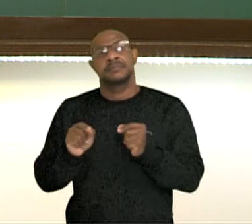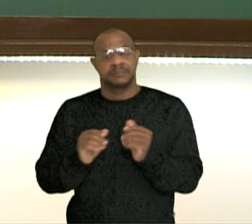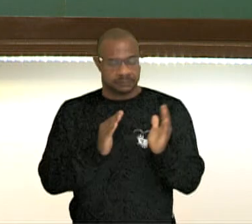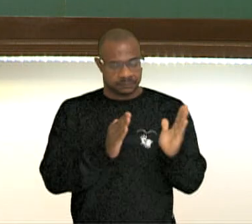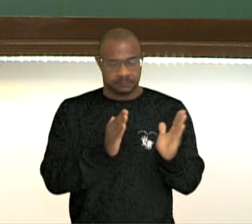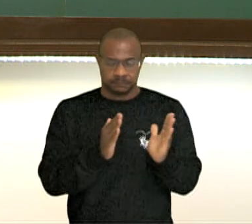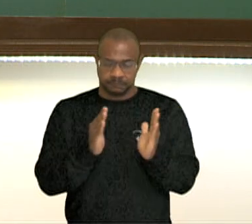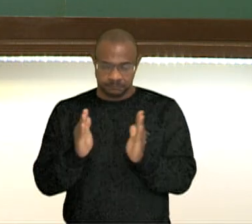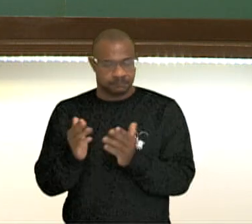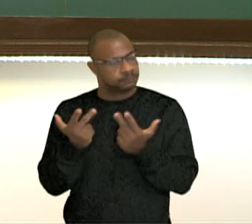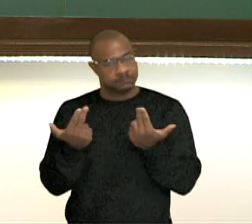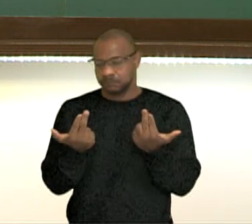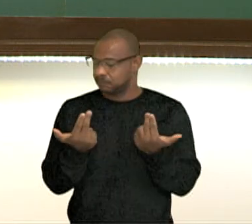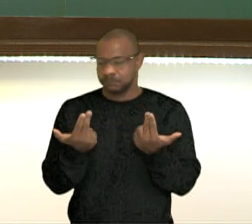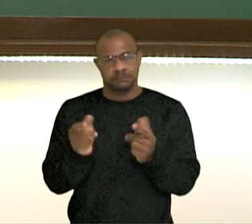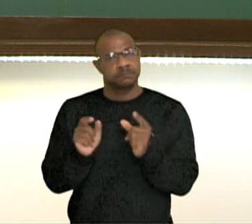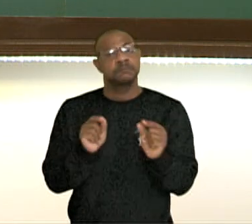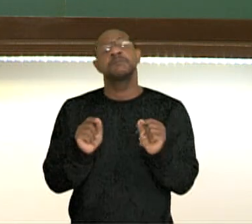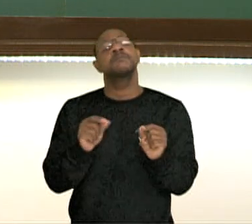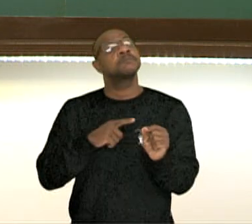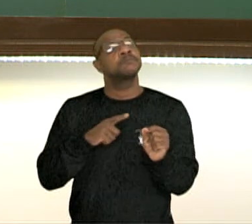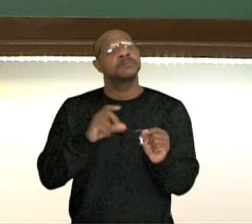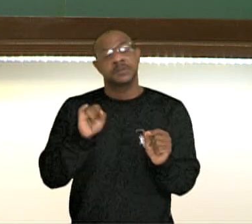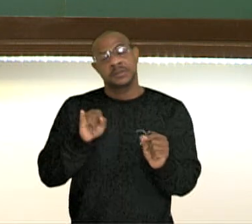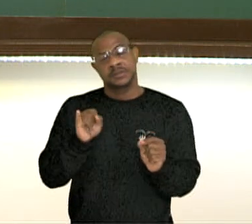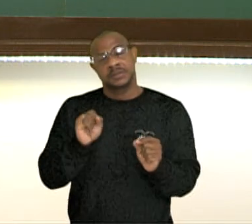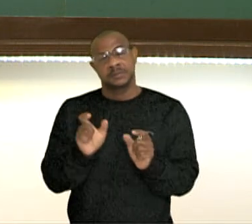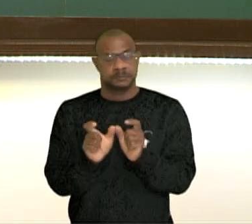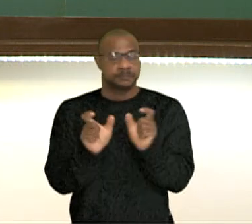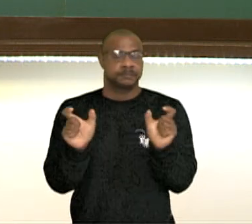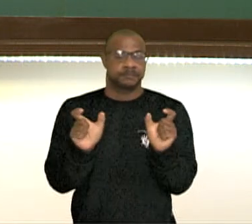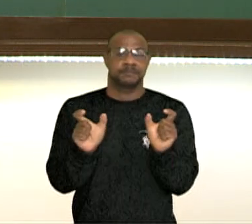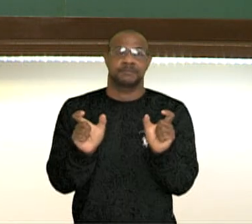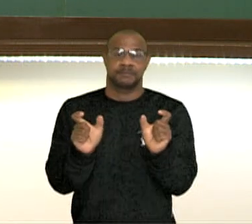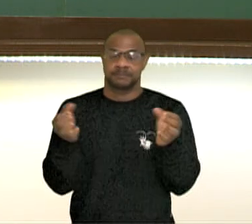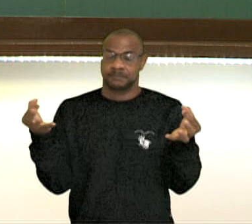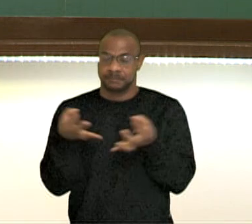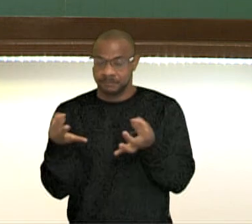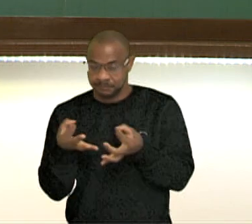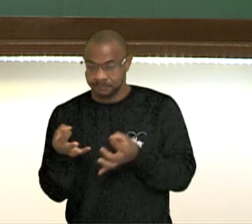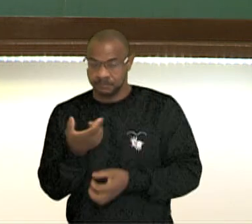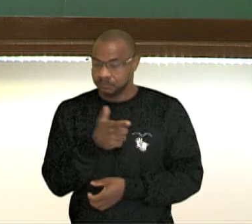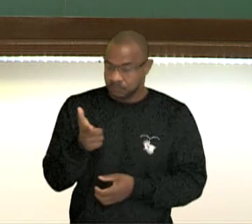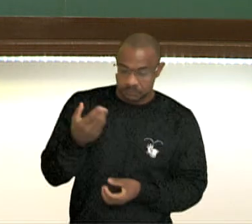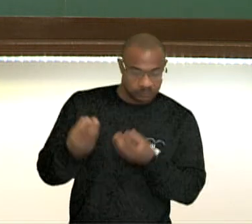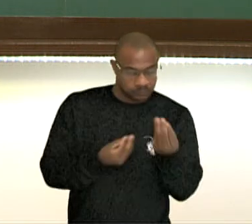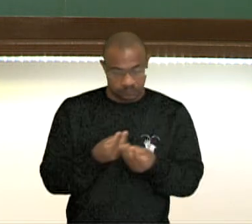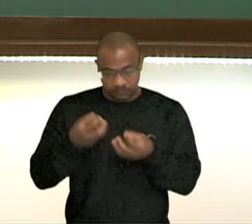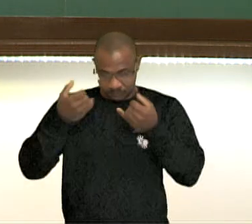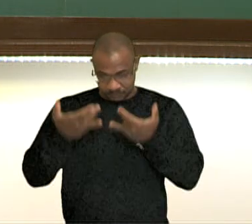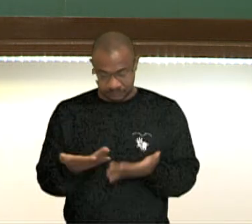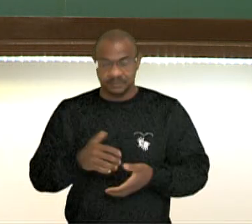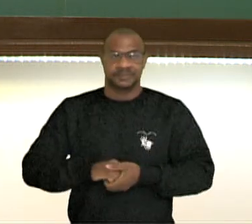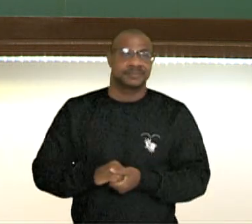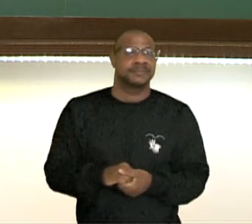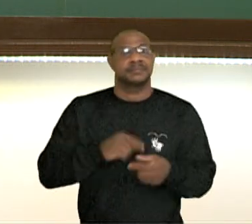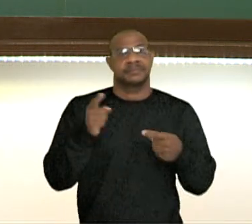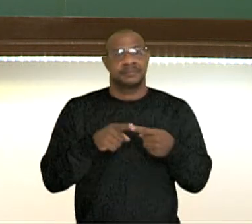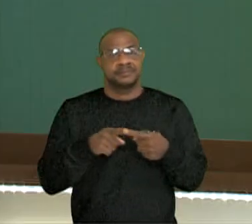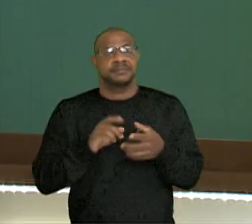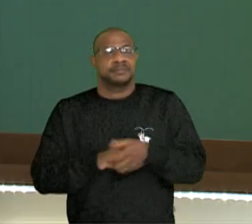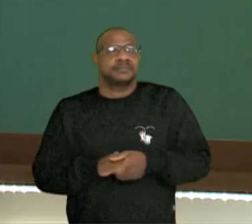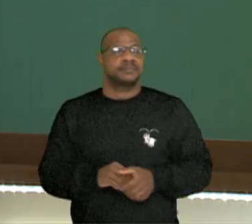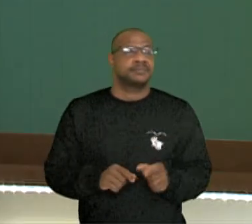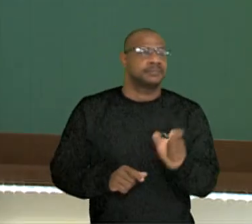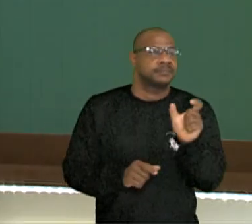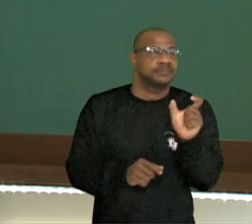mesmos passos para verificar se o trinômio é quadrado perfeito ou não. O começo é por aí, tá bom? Então, olha lá, eu tenho 2